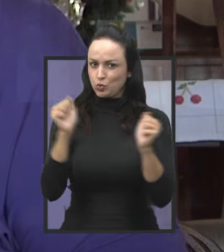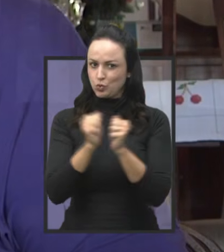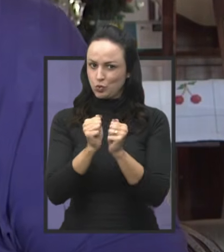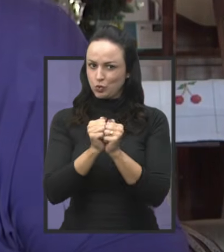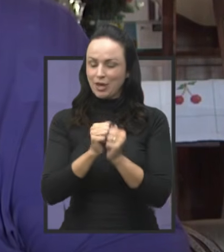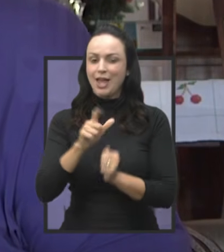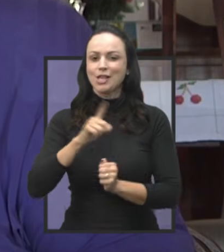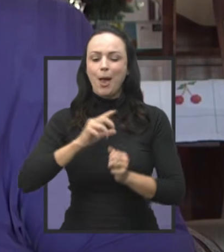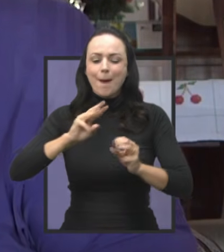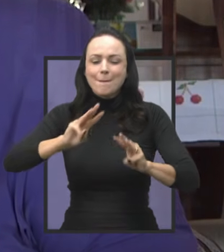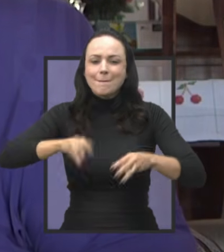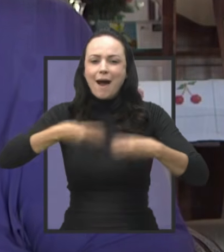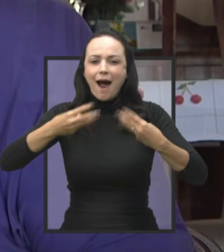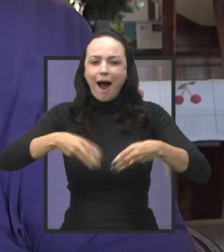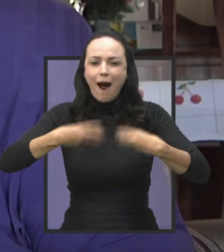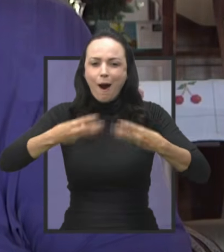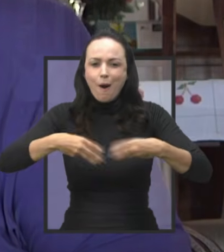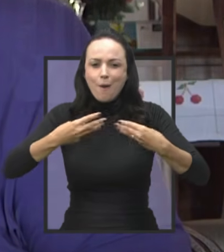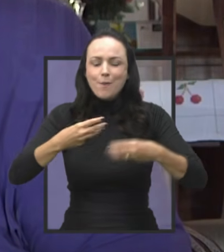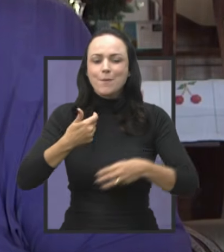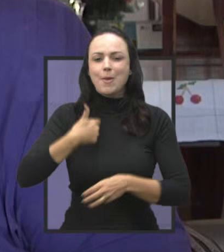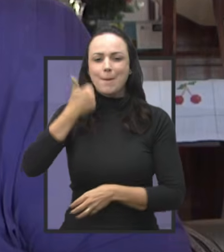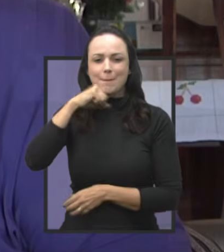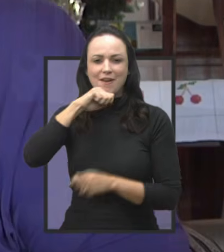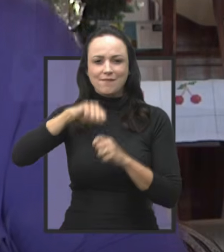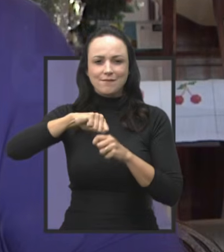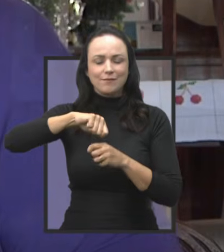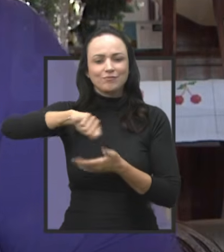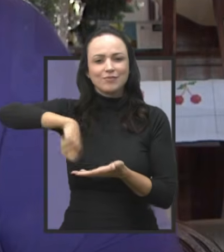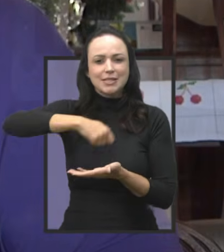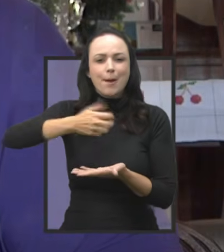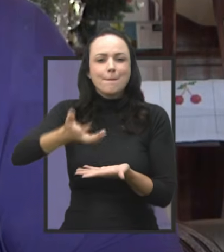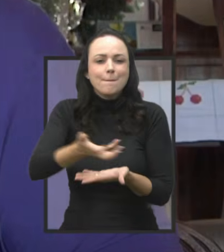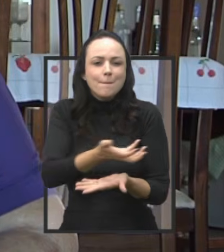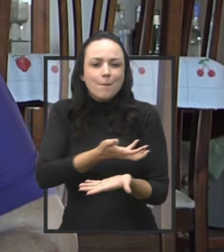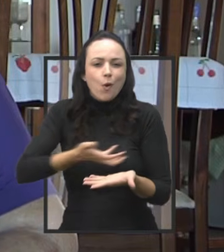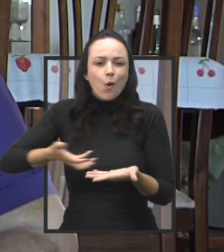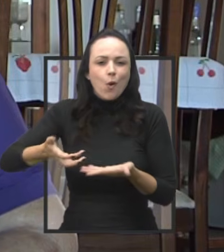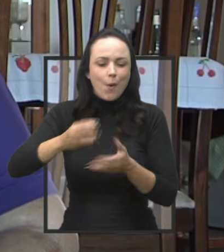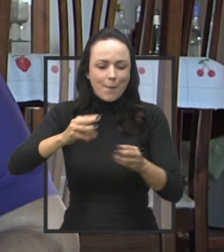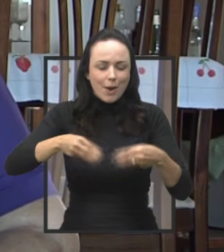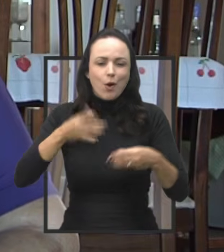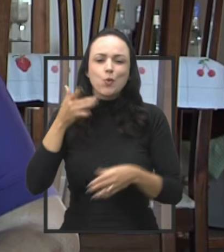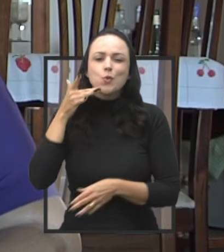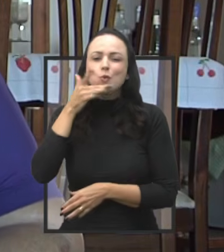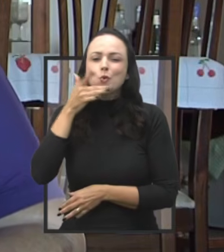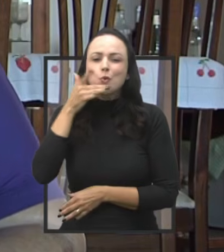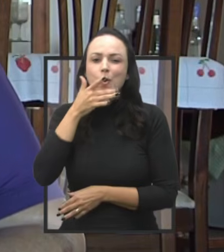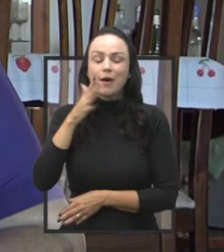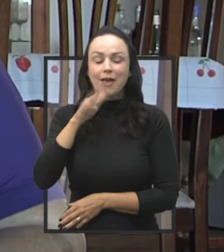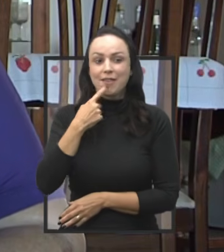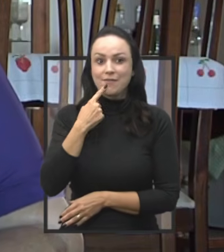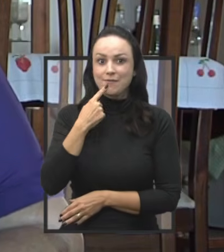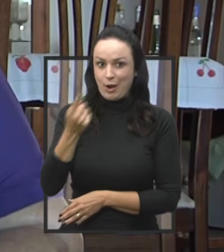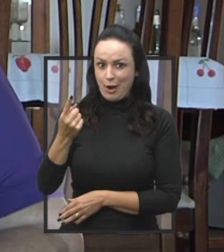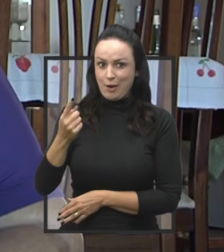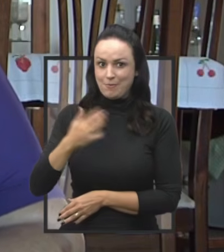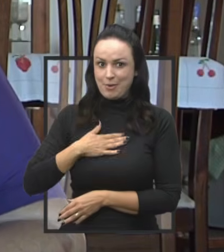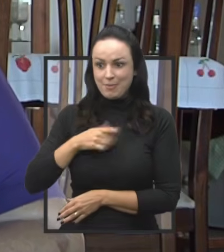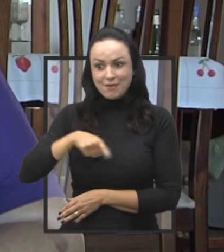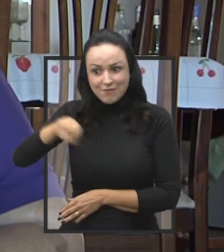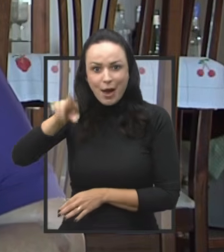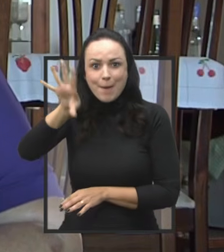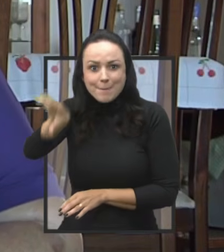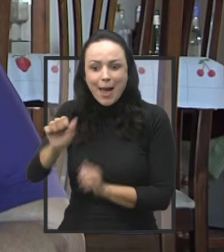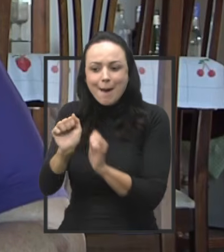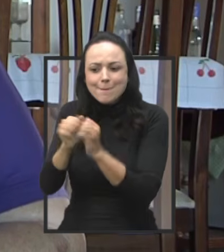aquela macarronada e minha mãe fazia um molho de macarrão muito gostoso. Então ele falava para mim, pega os pãozinhos